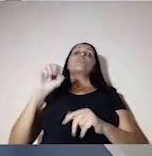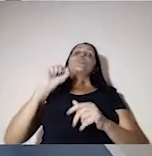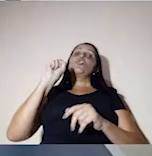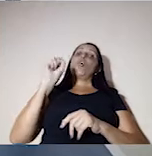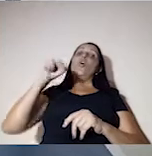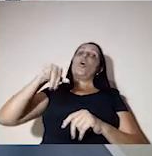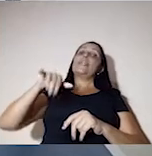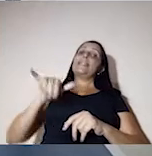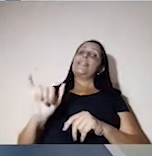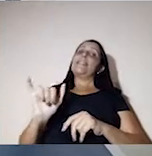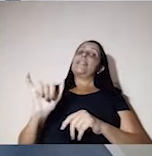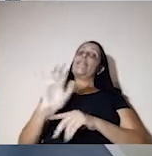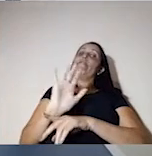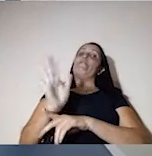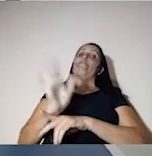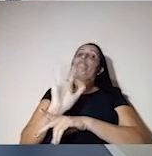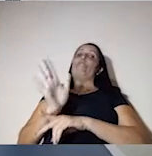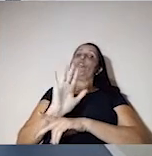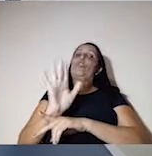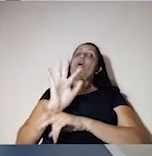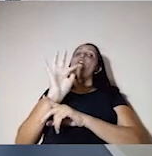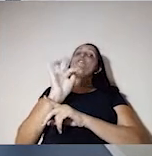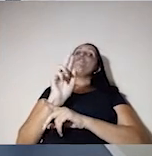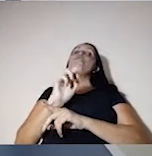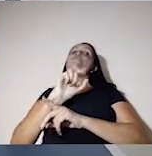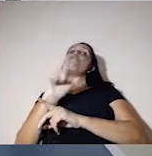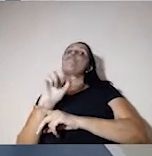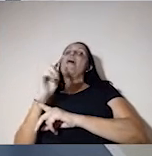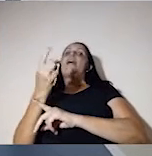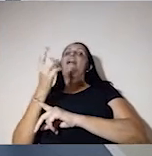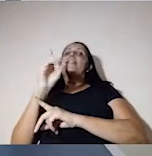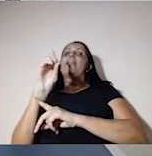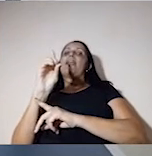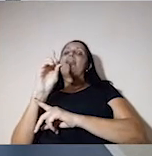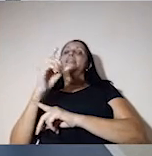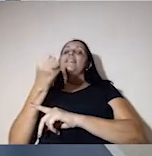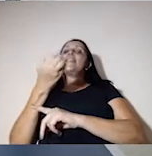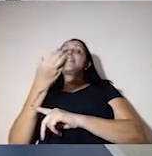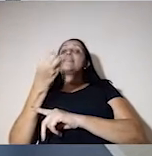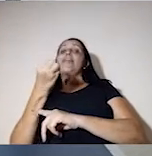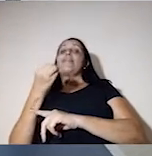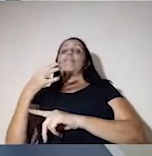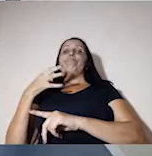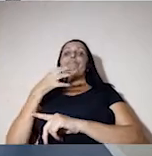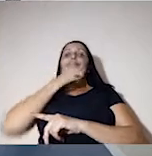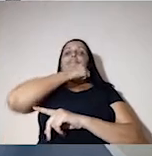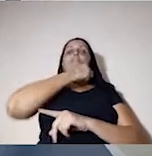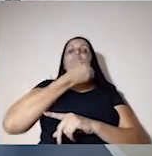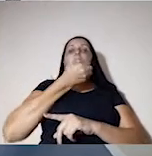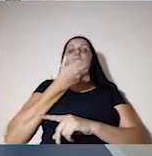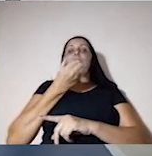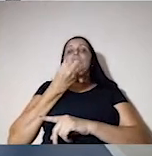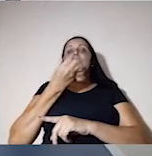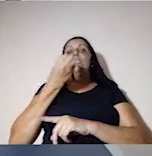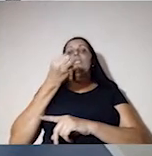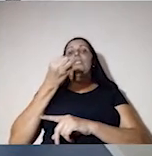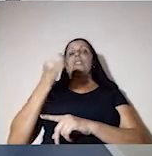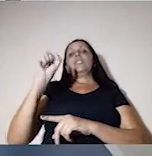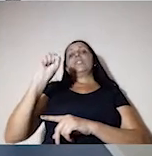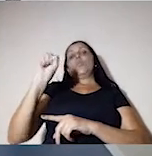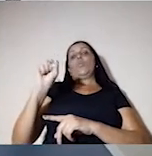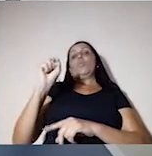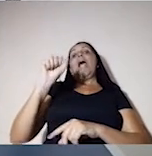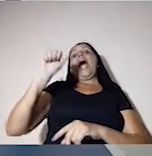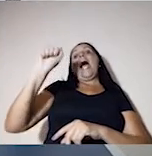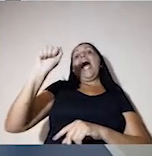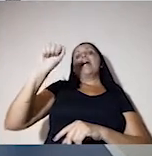Algumas diferenças são essas. A Sony, ela filma em Full HD, 60 frames por segundo ou 120 frames